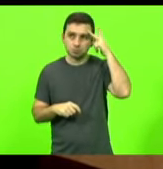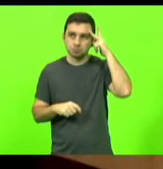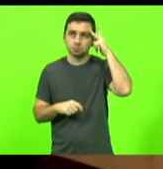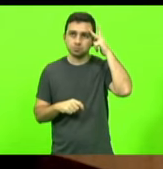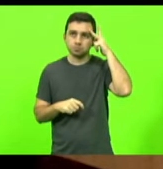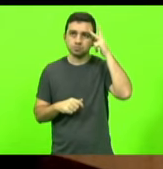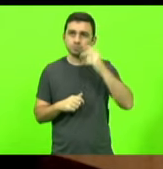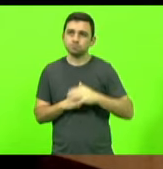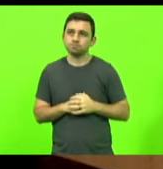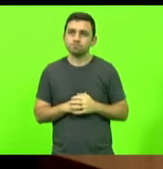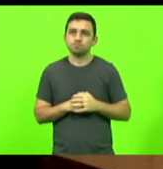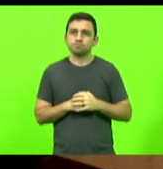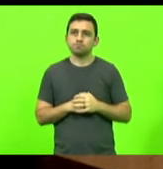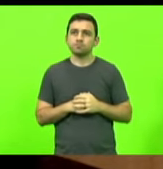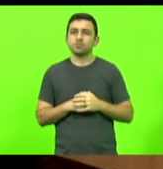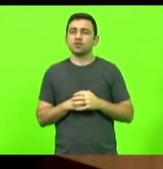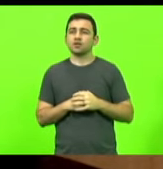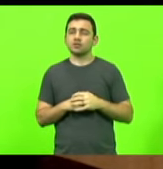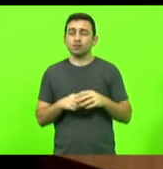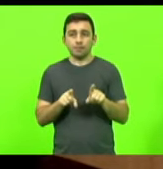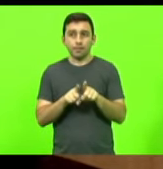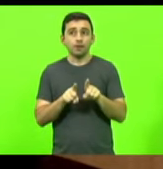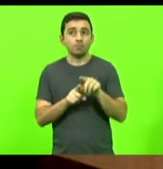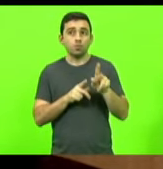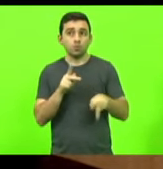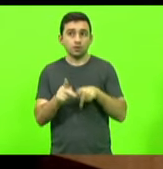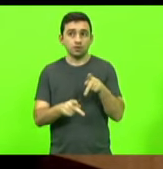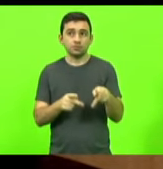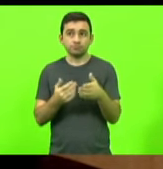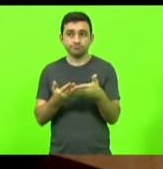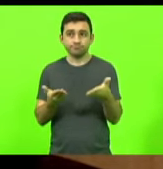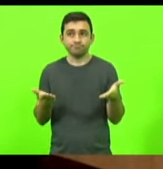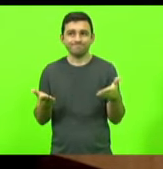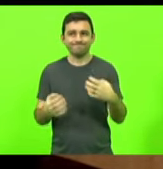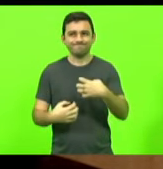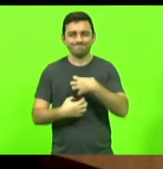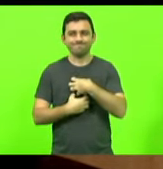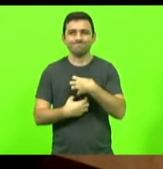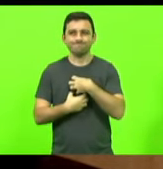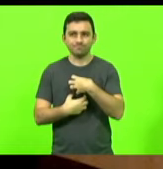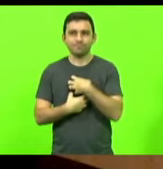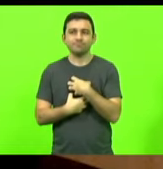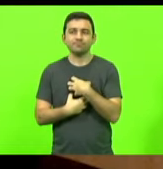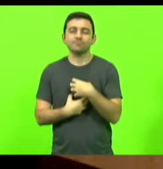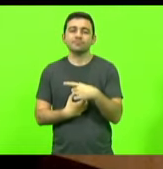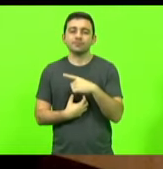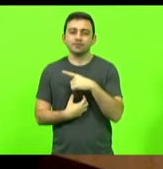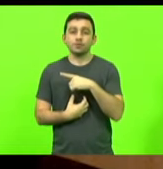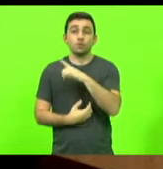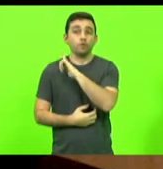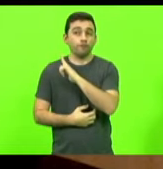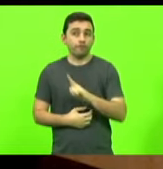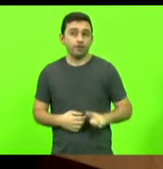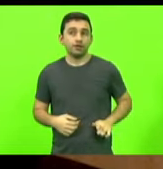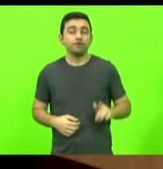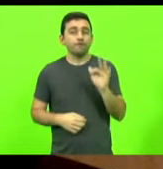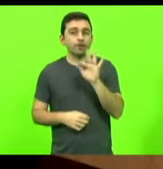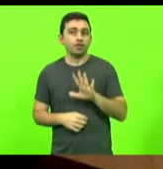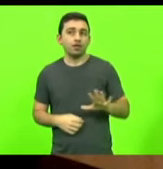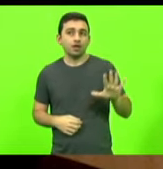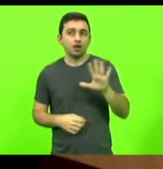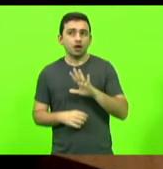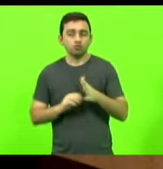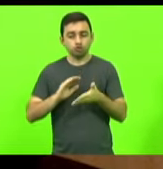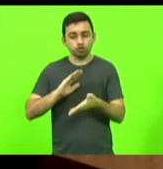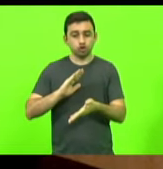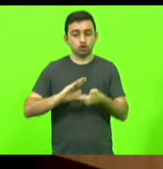que, cuja população sentiu quando o governo federal retirou os recursos